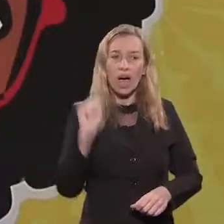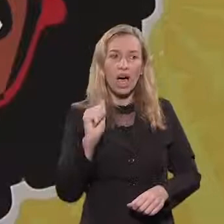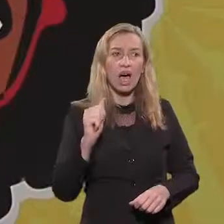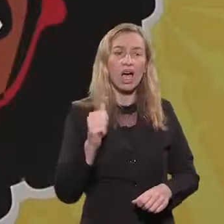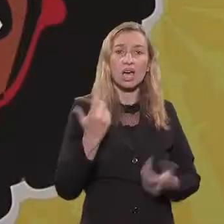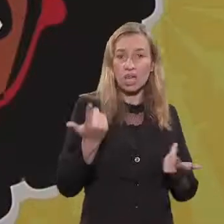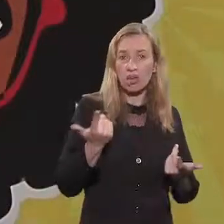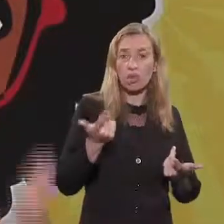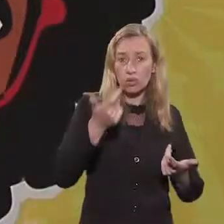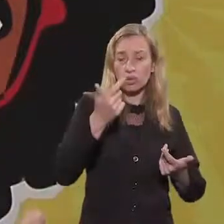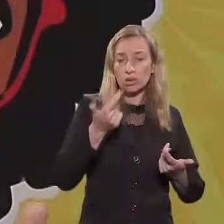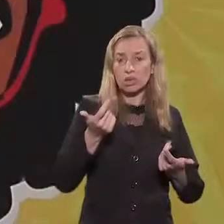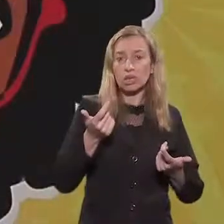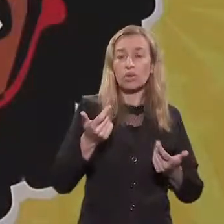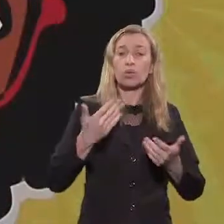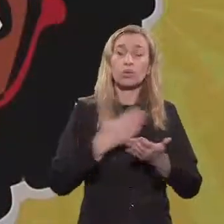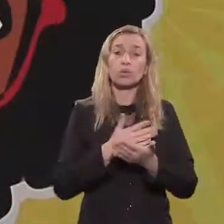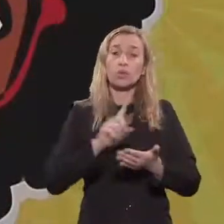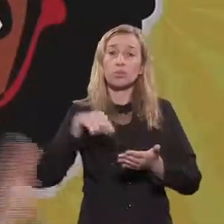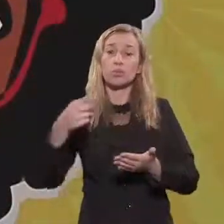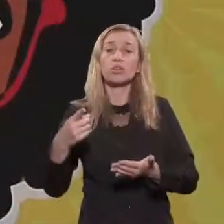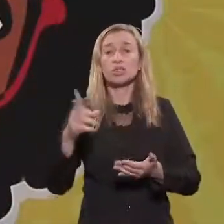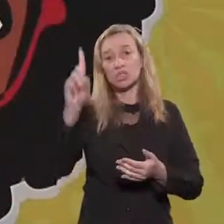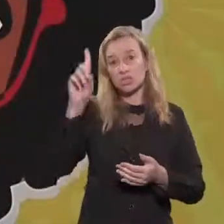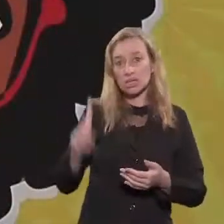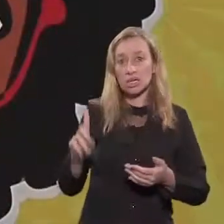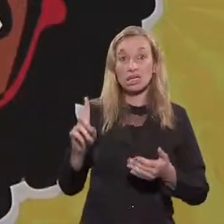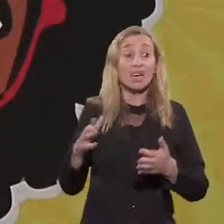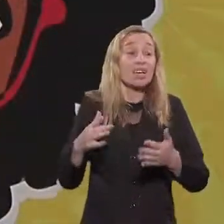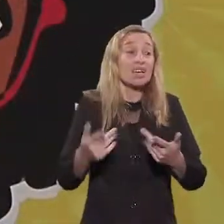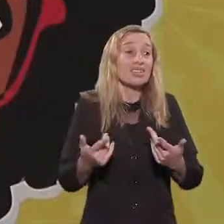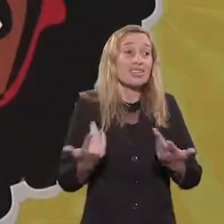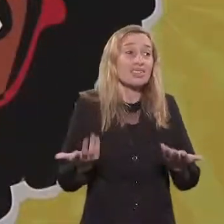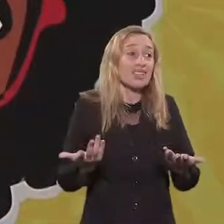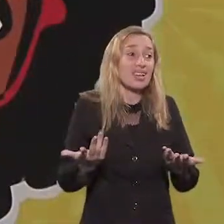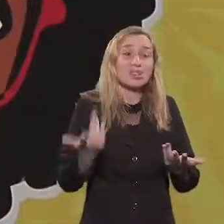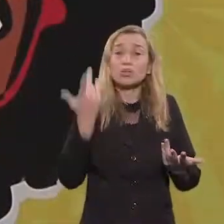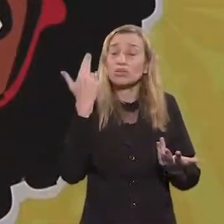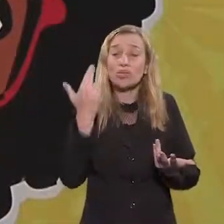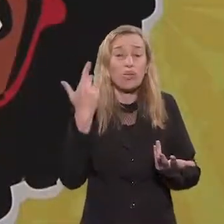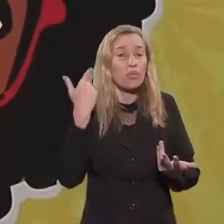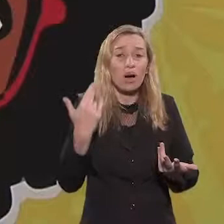deficiência. Né? E todo mundo pode acontecer isso a qualquer tempo da vida. Né? Então,